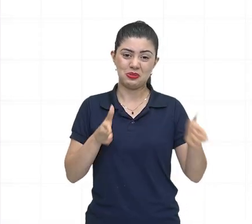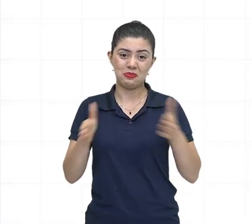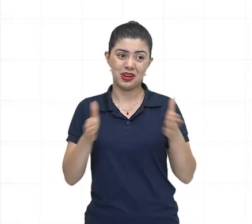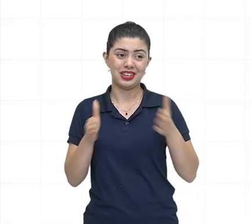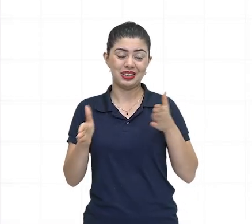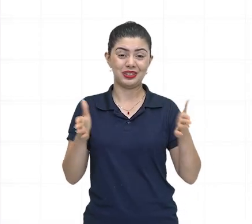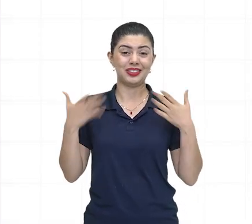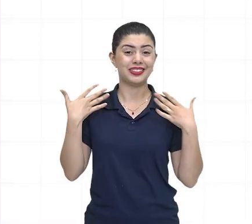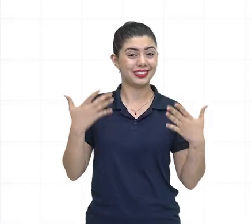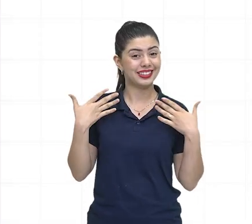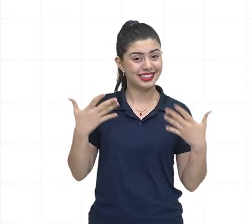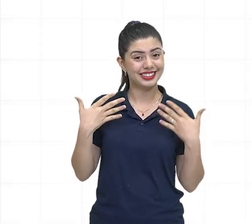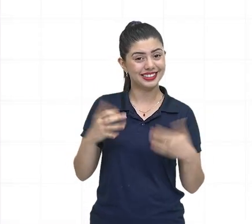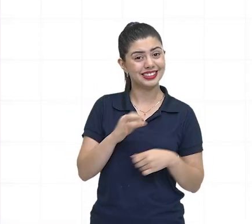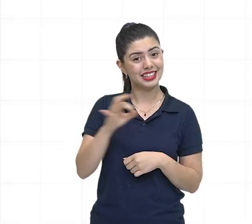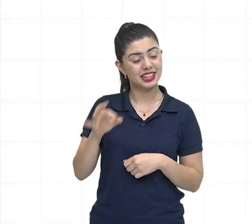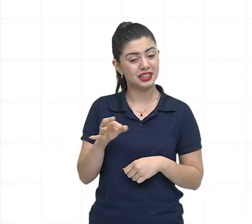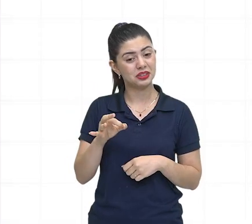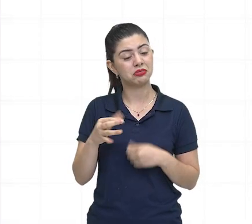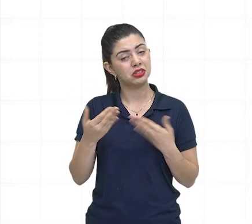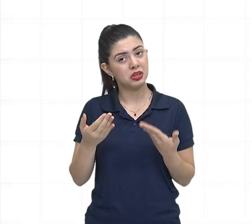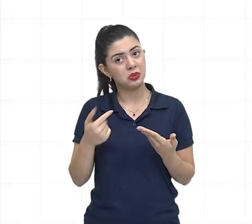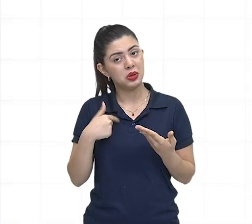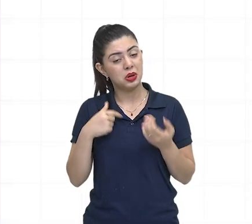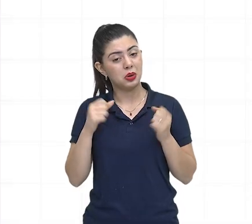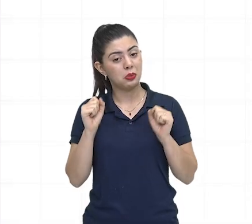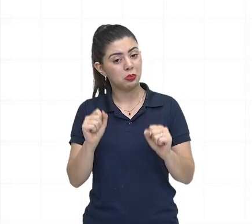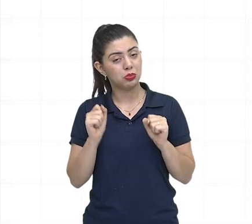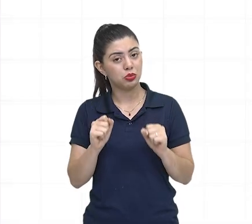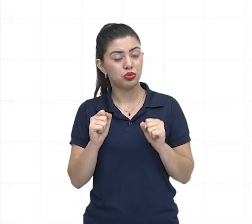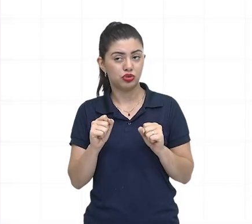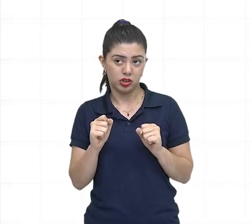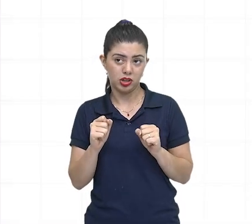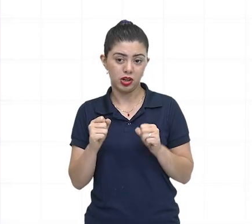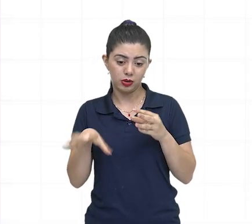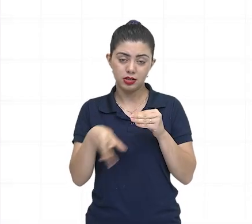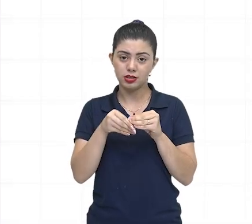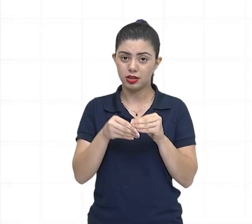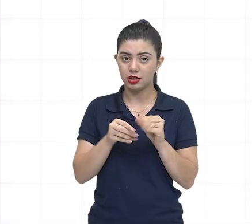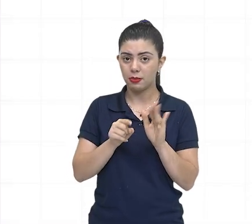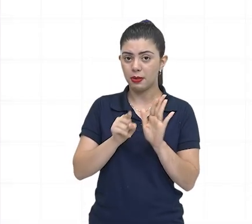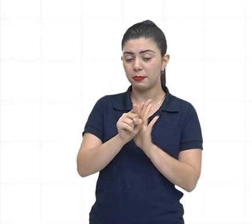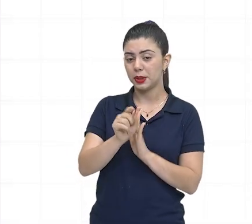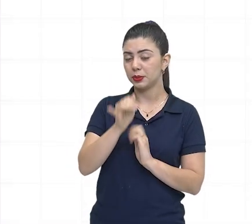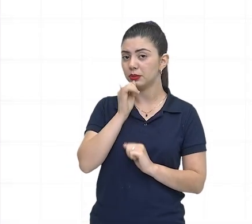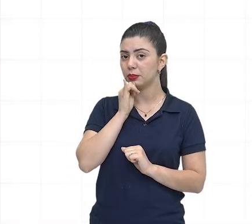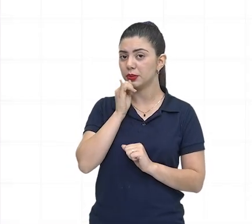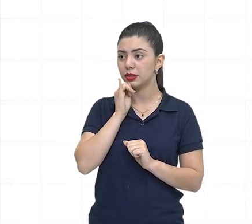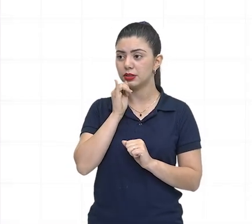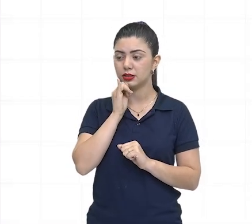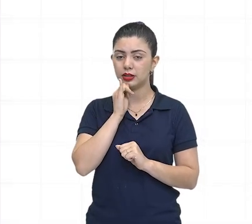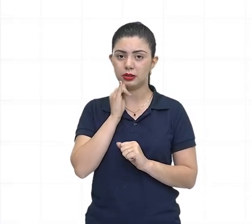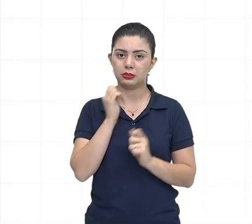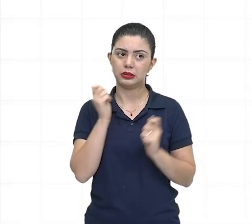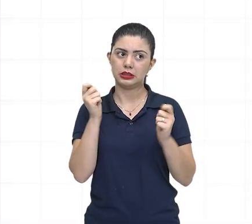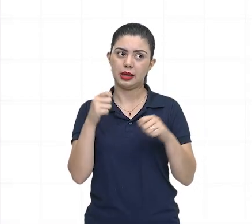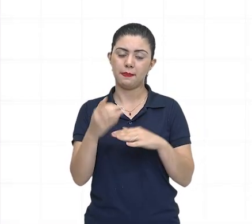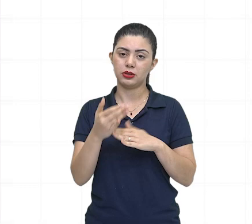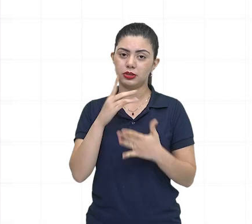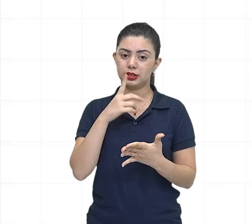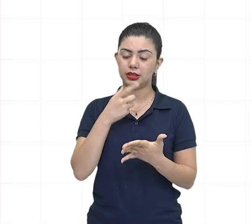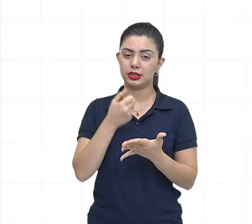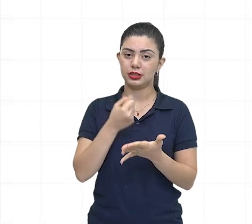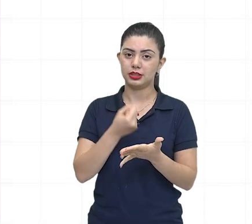verão, certo? Eu poderia dizer também a questão aqui, imaginar um fluxograma que te ajude a